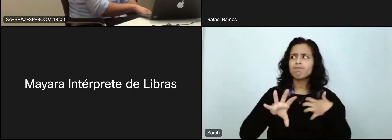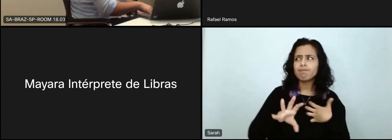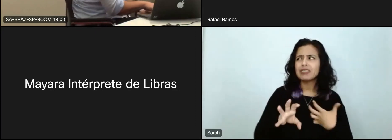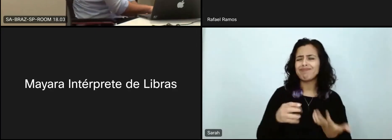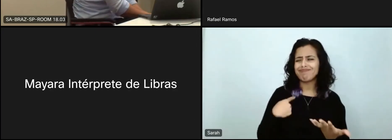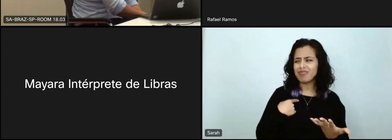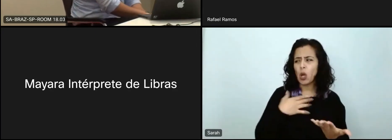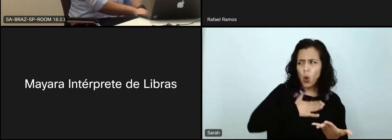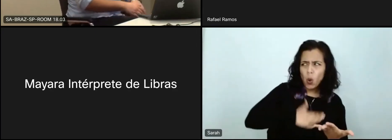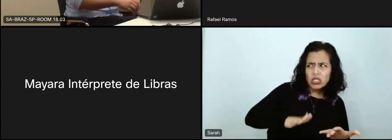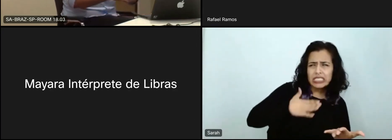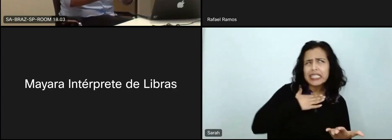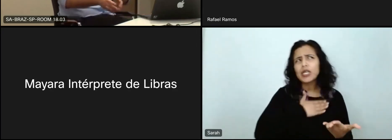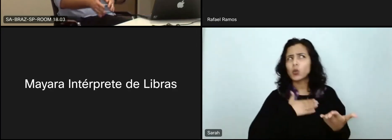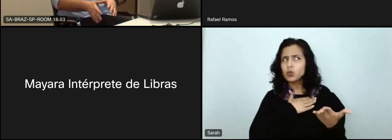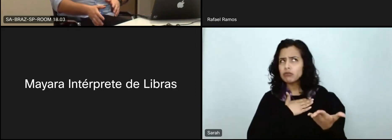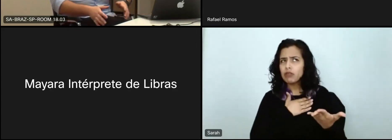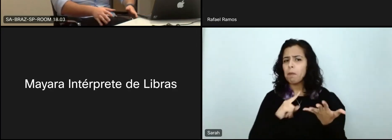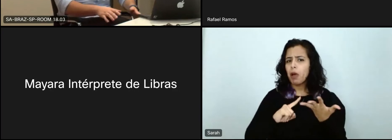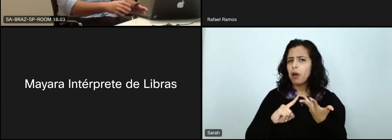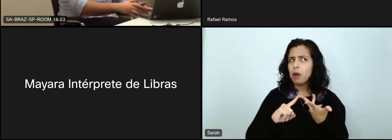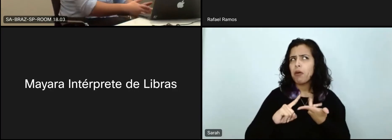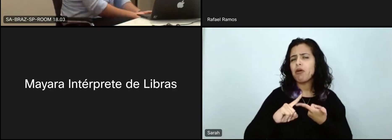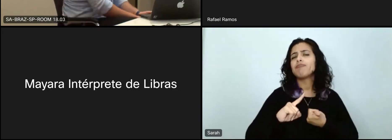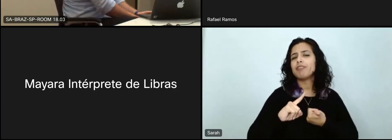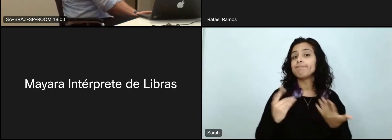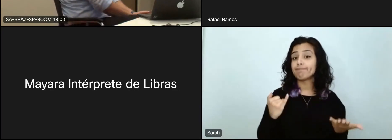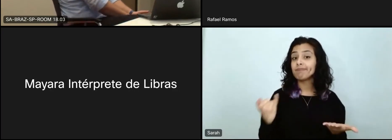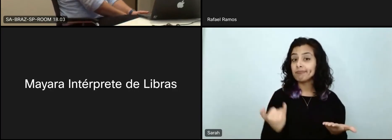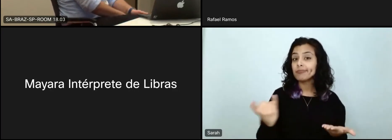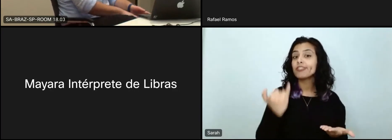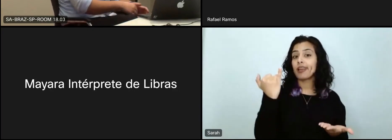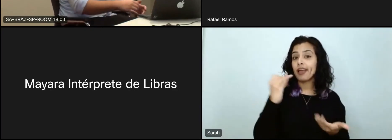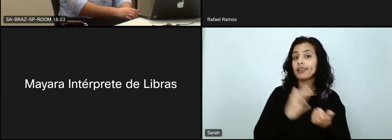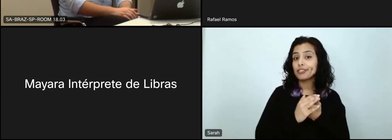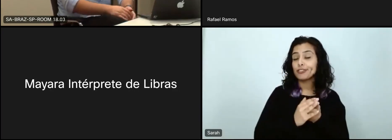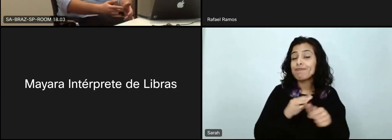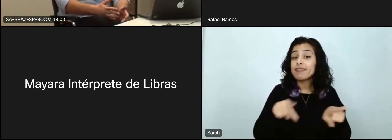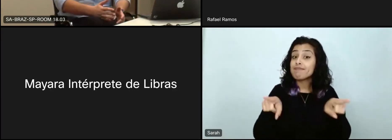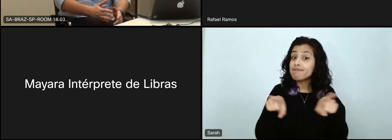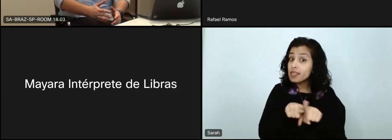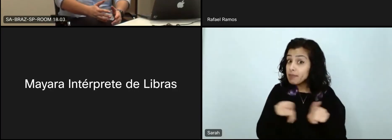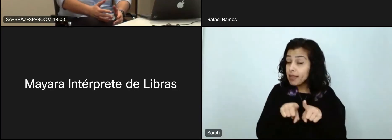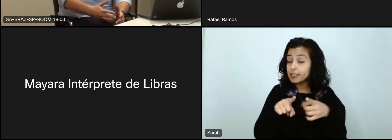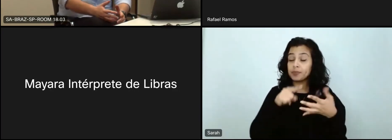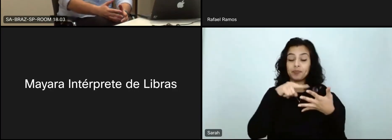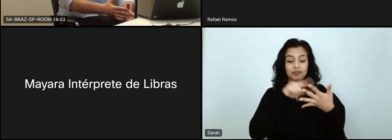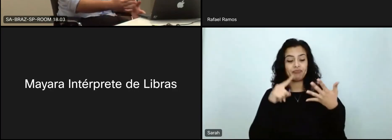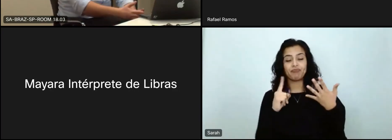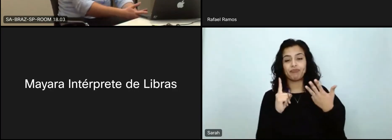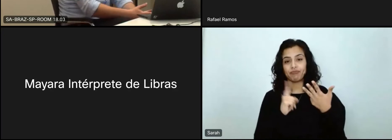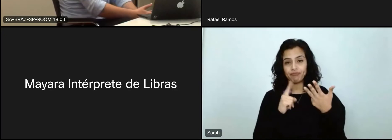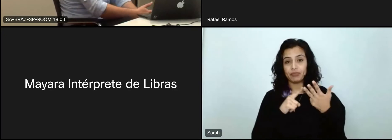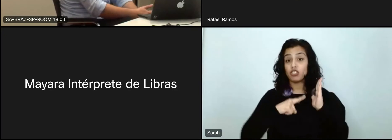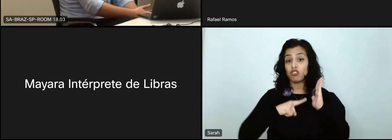aí a gente também tem, principalmente, linhas diretas de denúncia, né? São linhas seguras que vai